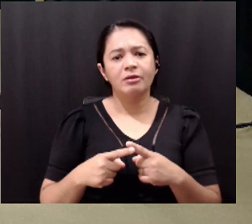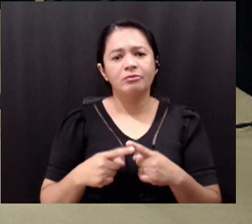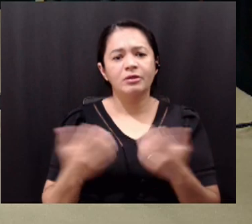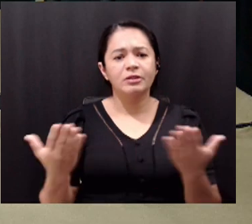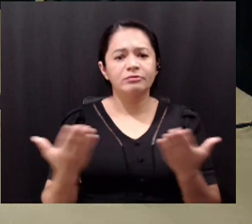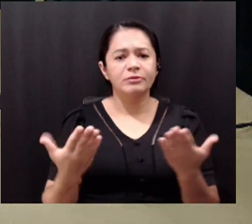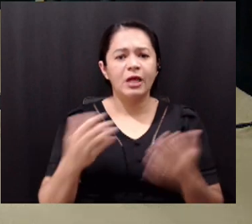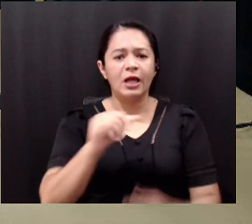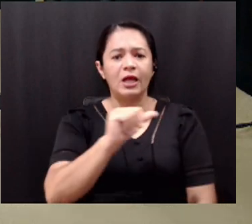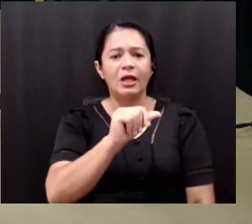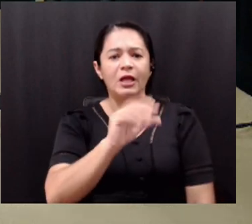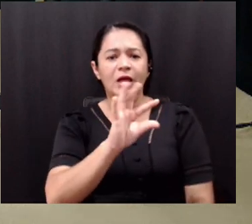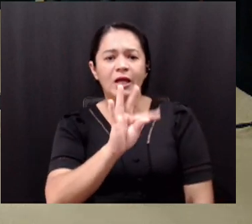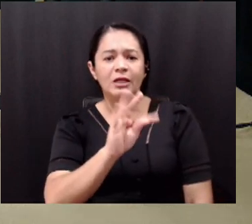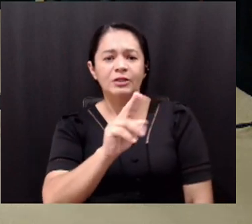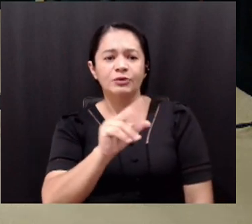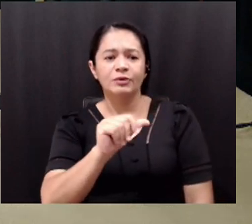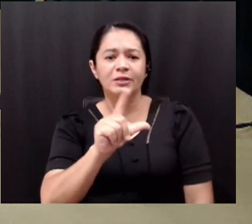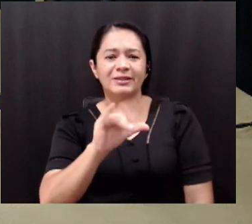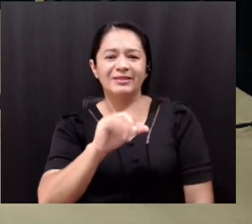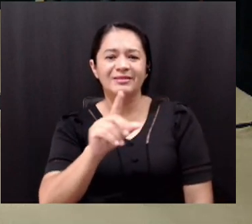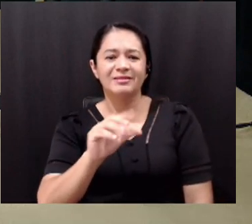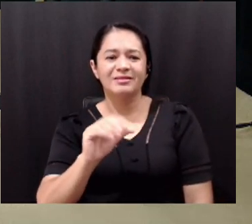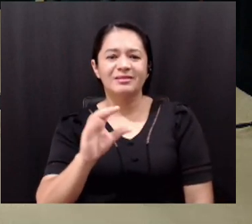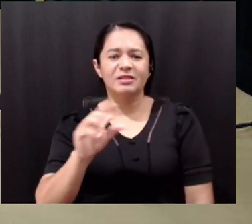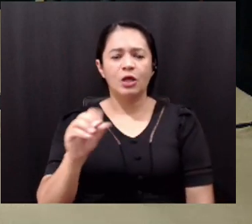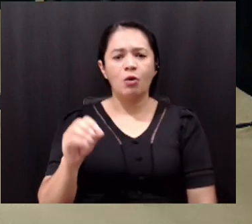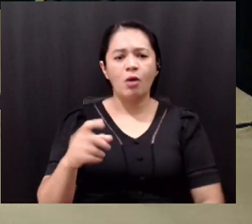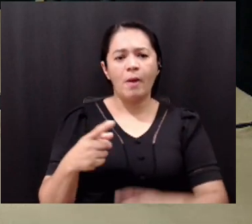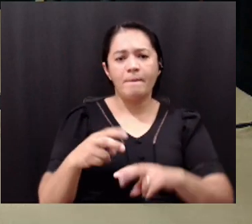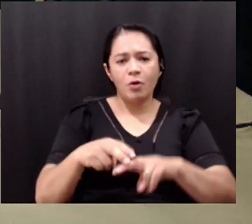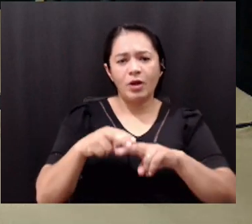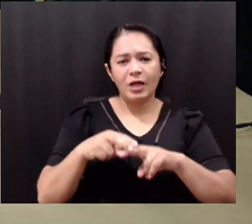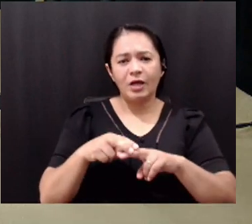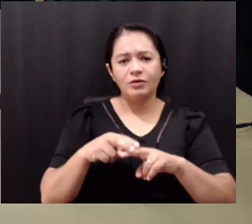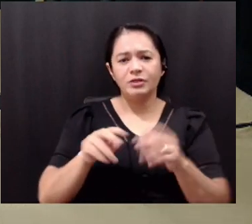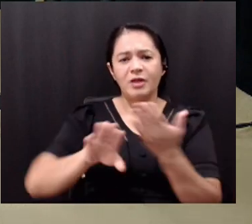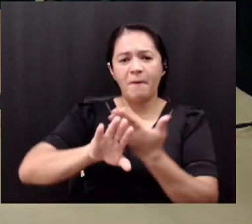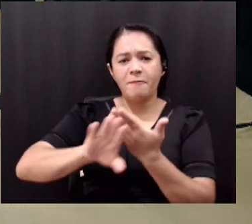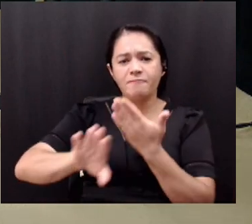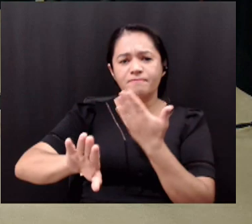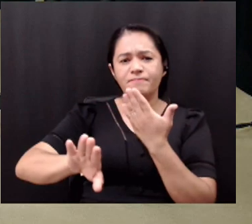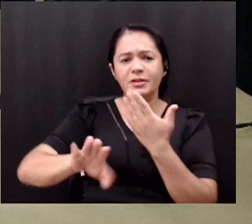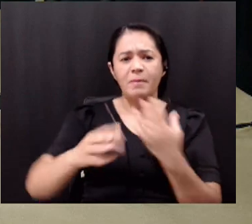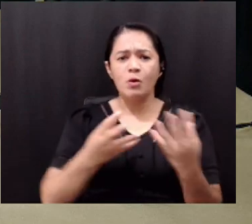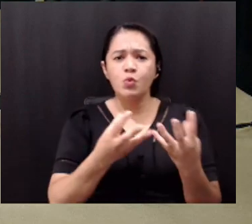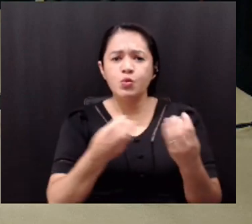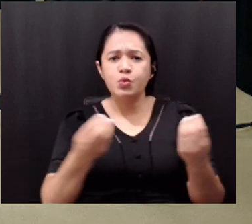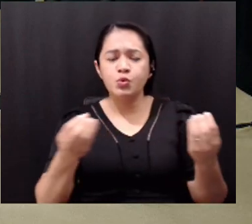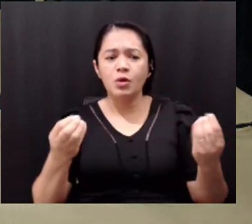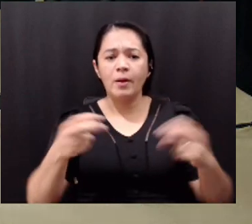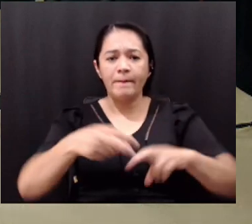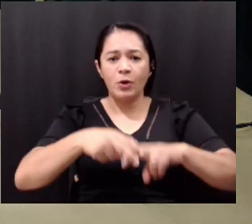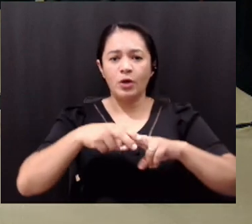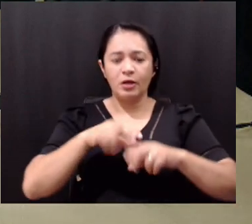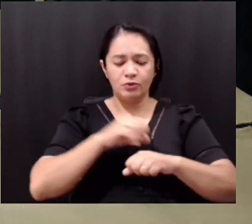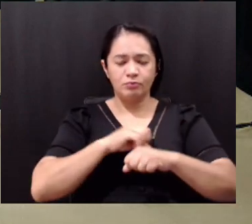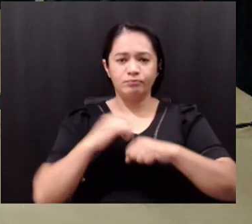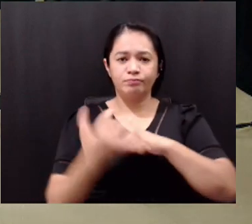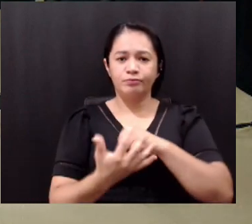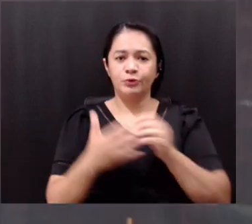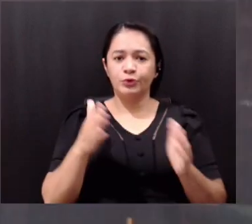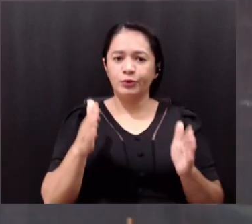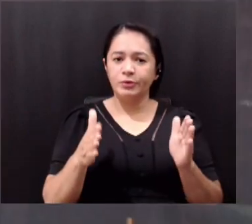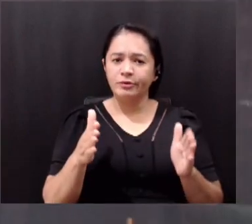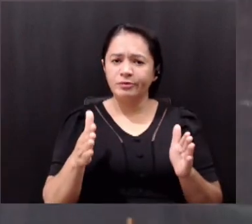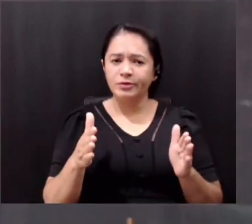a ver com muitos afastamentos que tiveram a partir da pandemia até agora? Isso já vinha